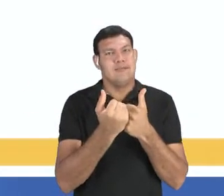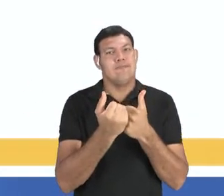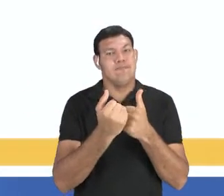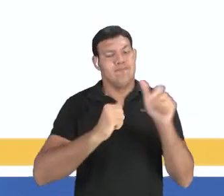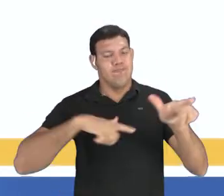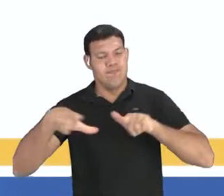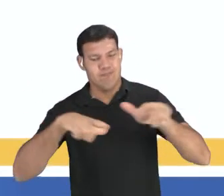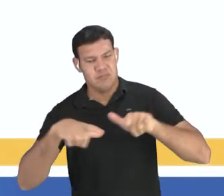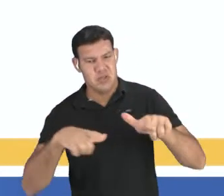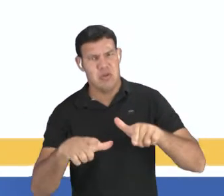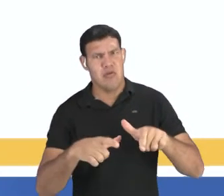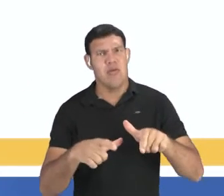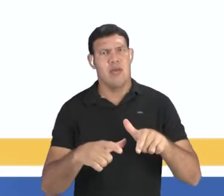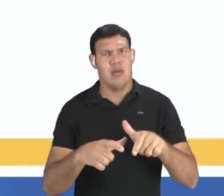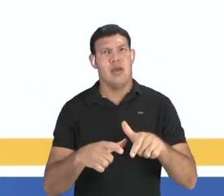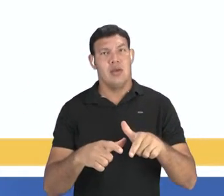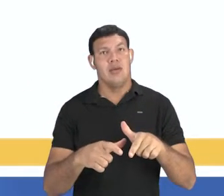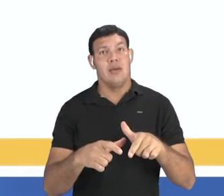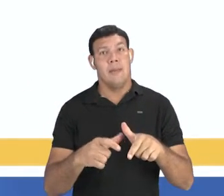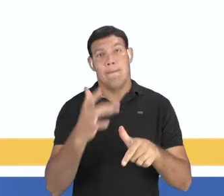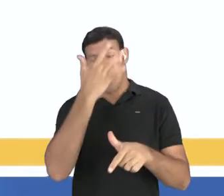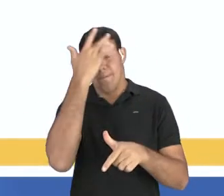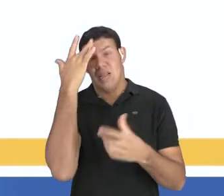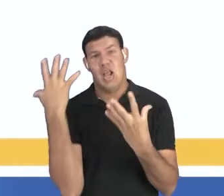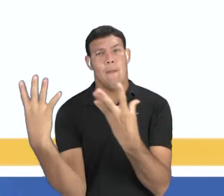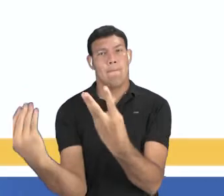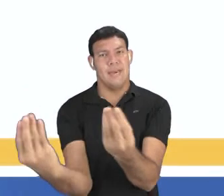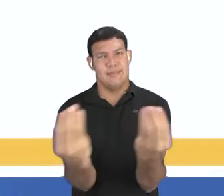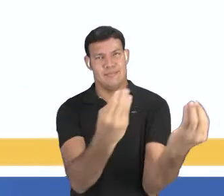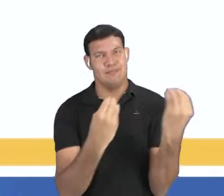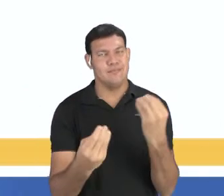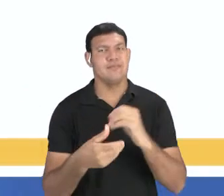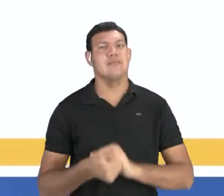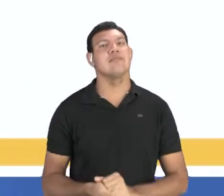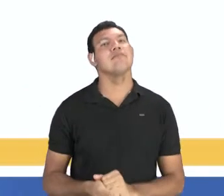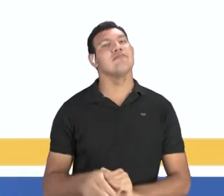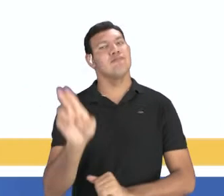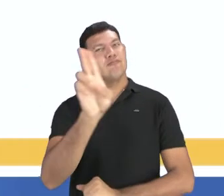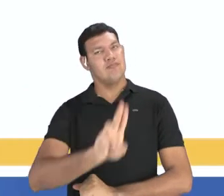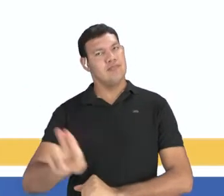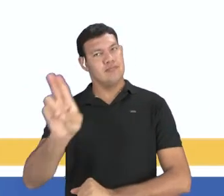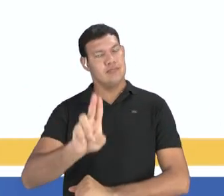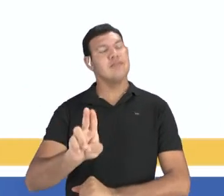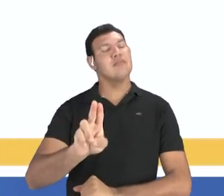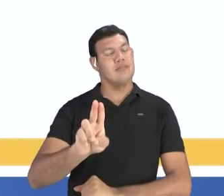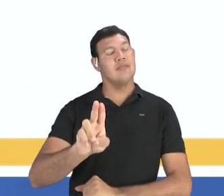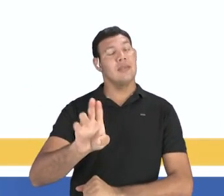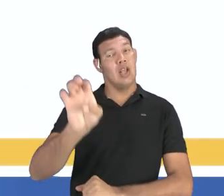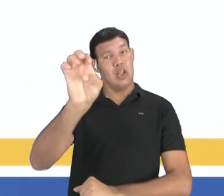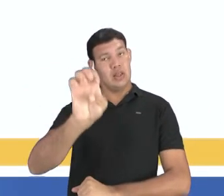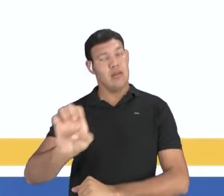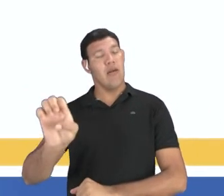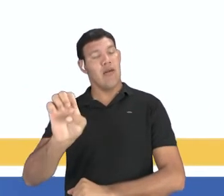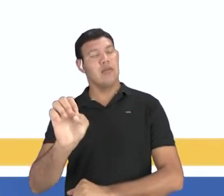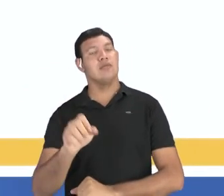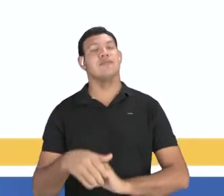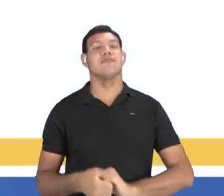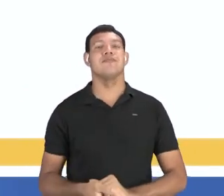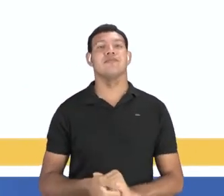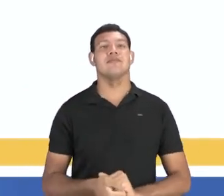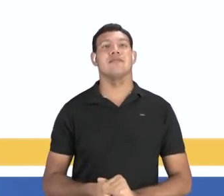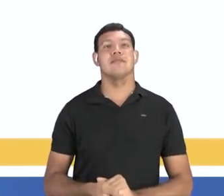na produção alimentícia desse período e é utilizado até hoje em várias locais em vários locais da Europa não é um Moinho